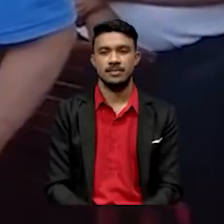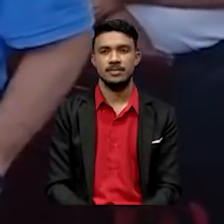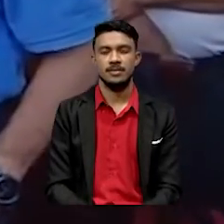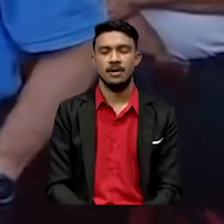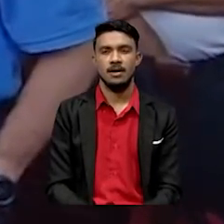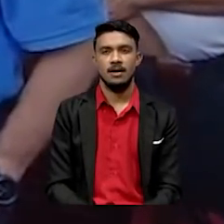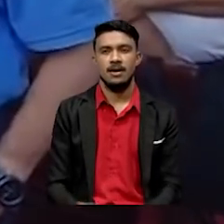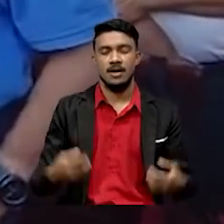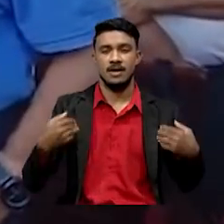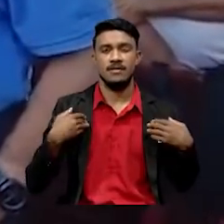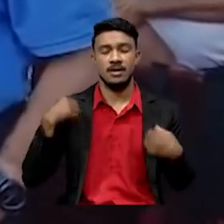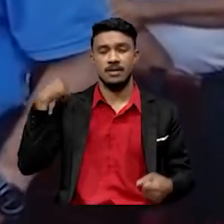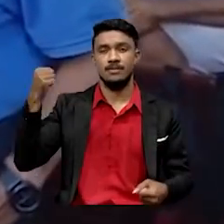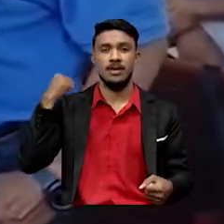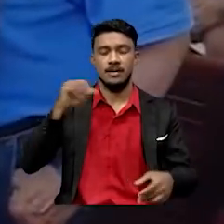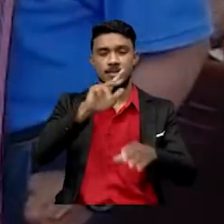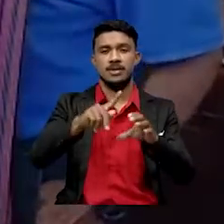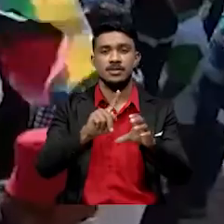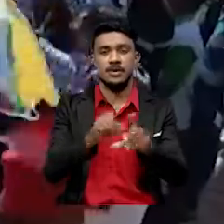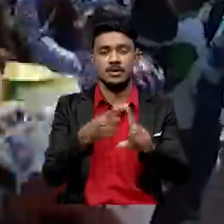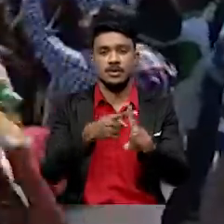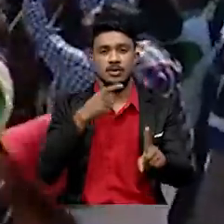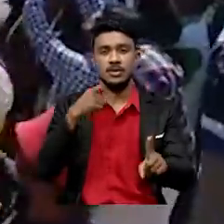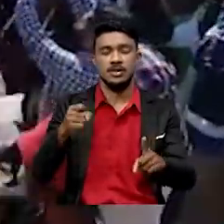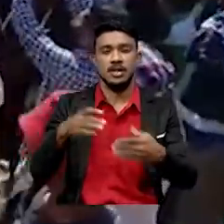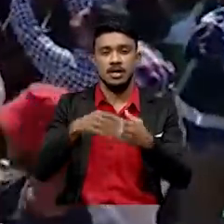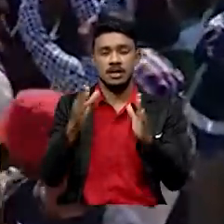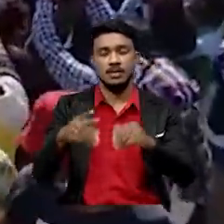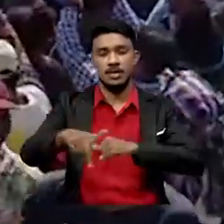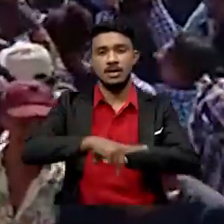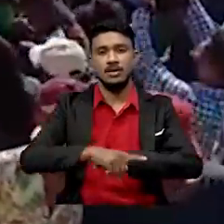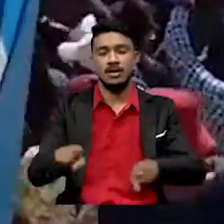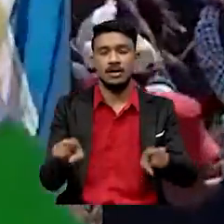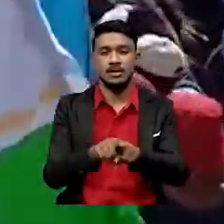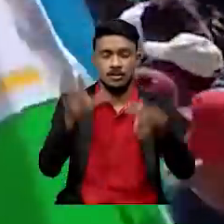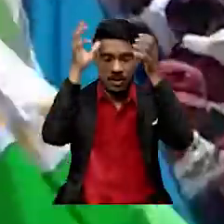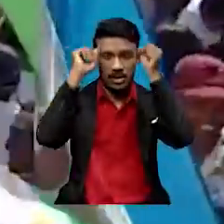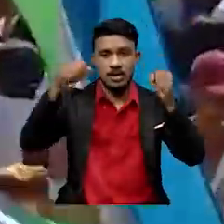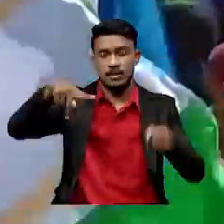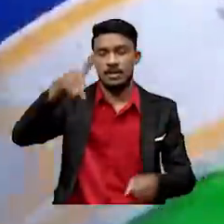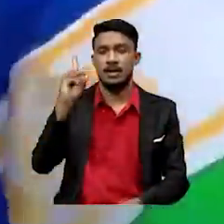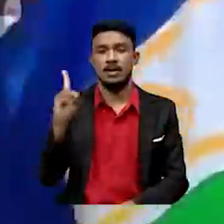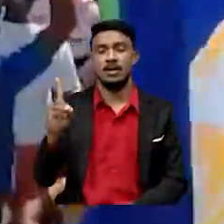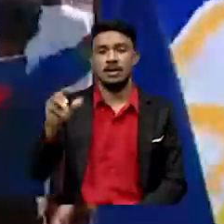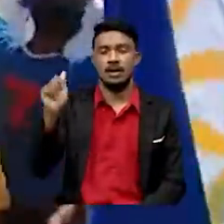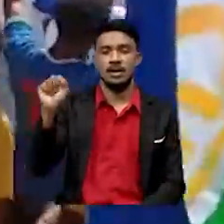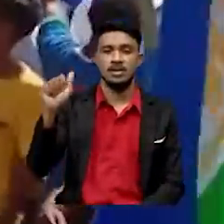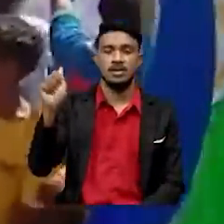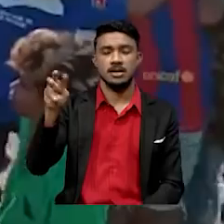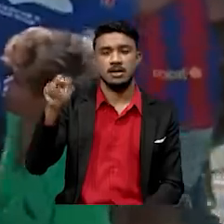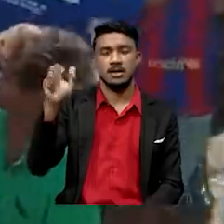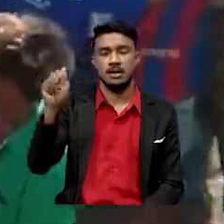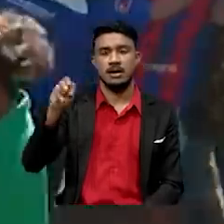E a minha campanha né, marca a presença moço se lida partido aliado Sira, Hanesan presidente PD, Mariano Asanam Sabino